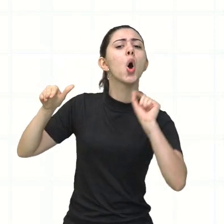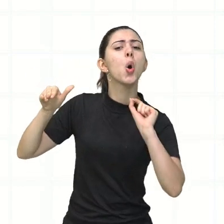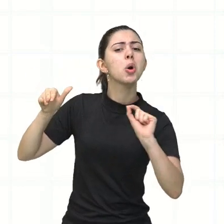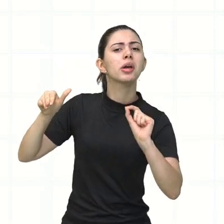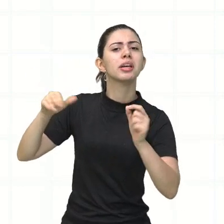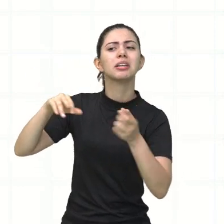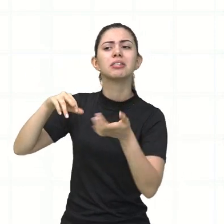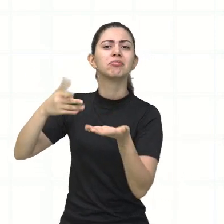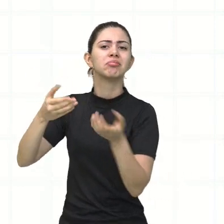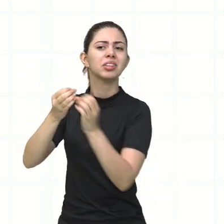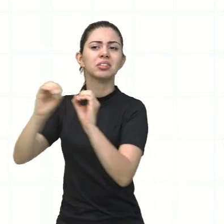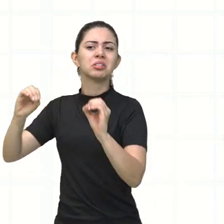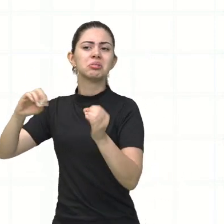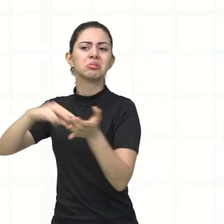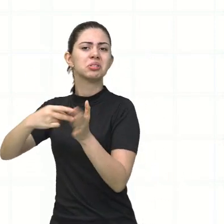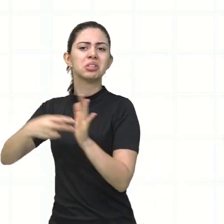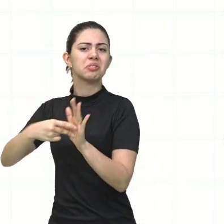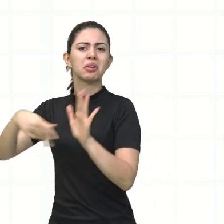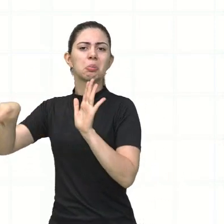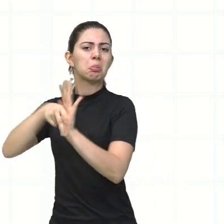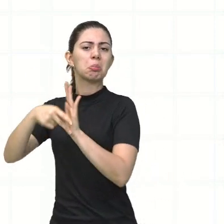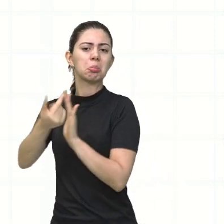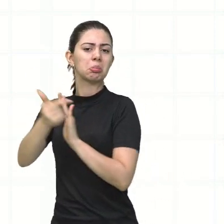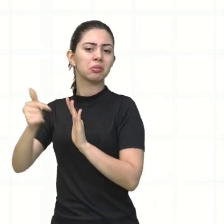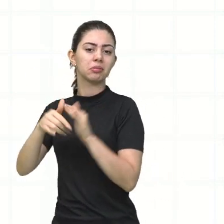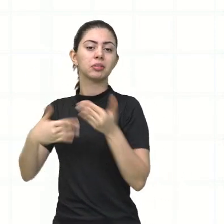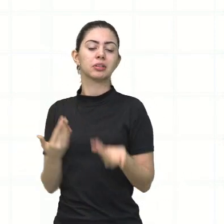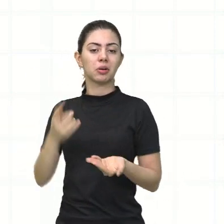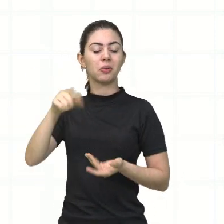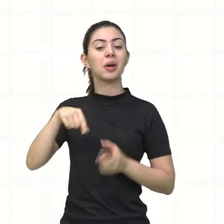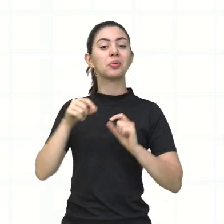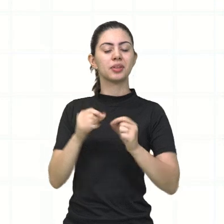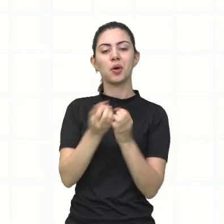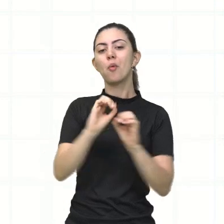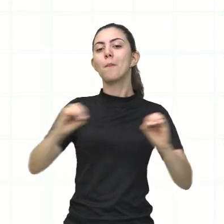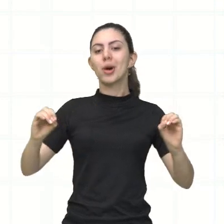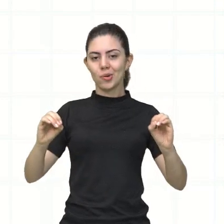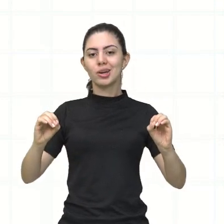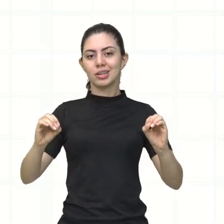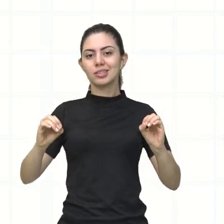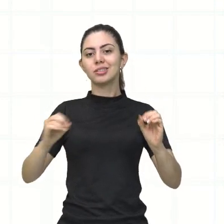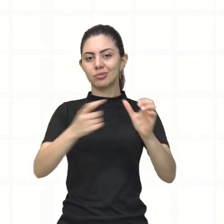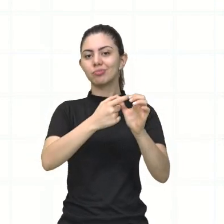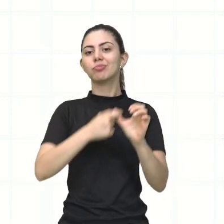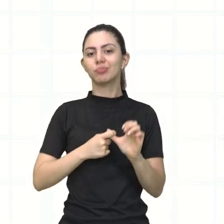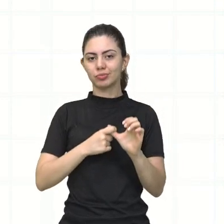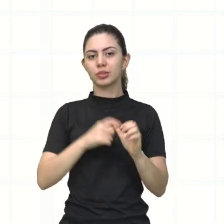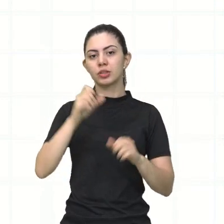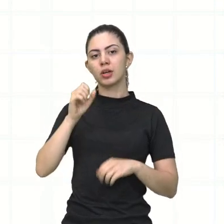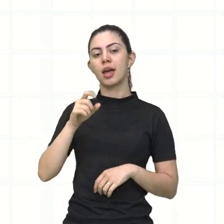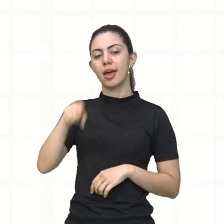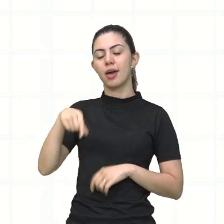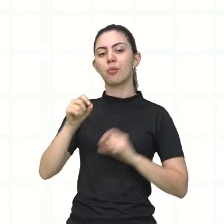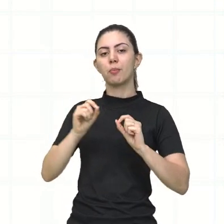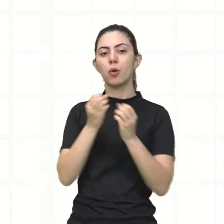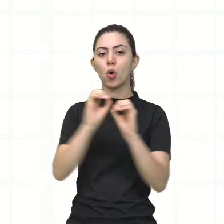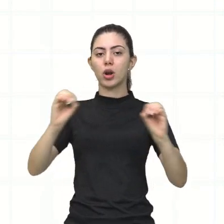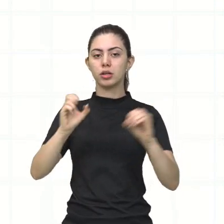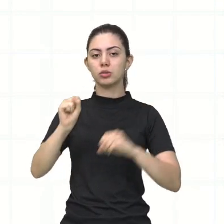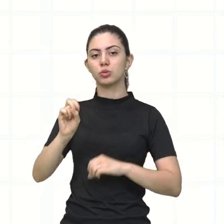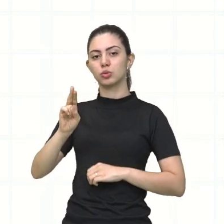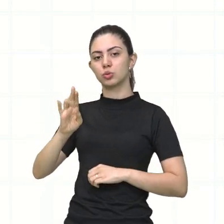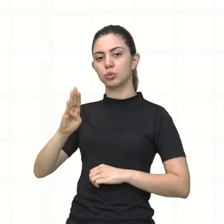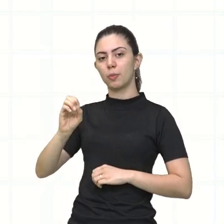tem um sentido próprio, então ela vai ser a nossa oração subordinada. E por que ela é uma oração subordinada